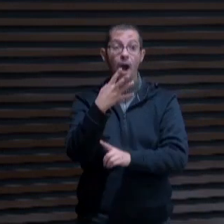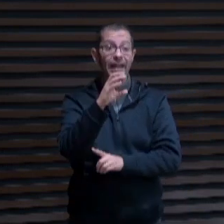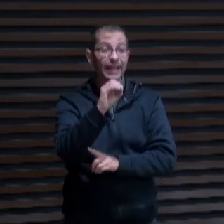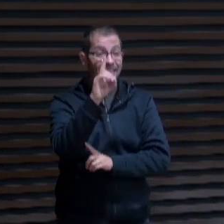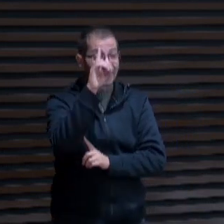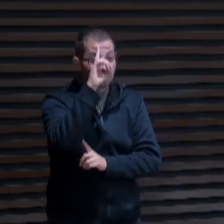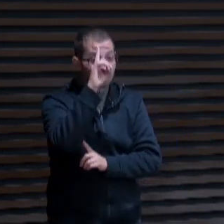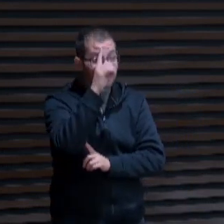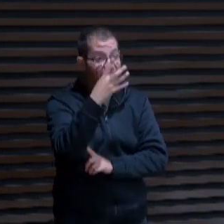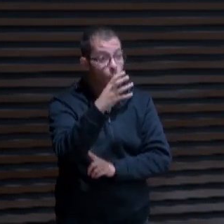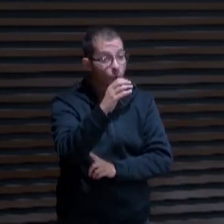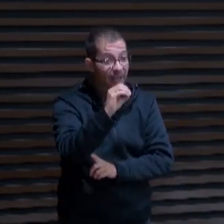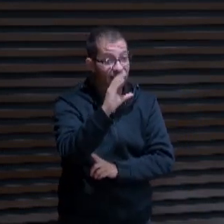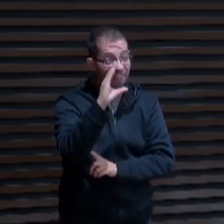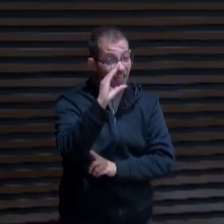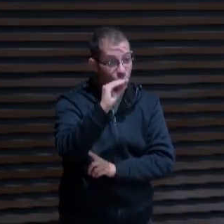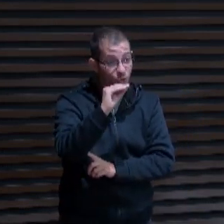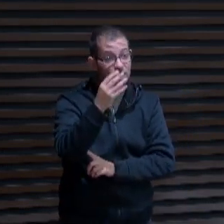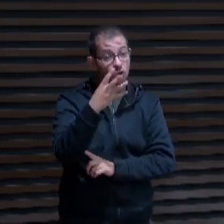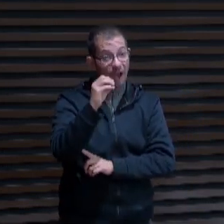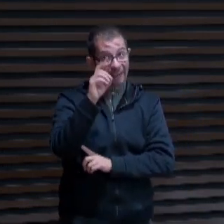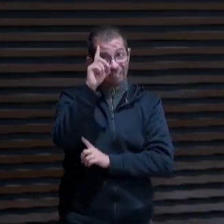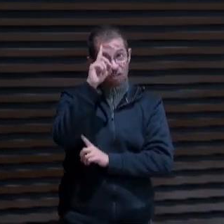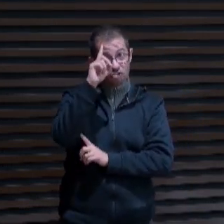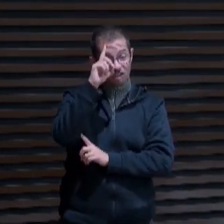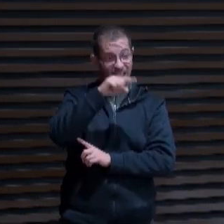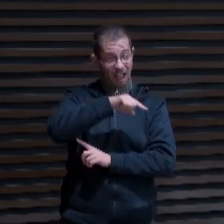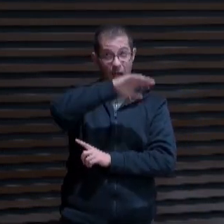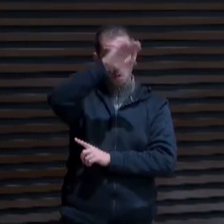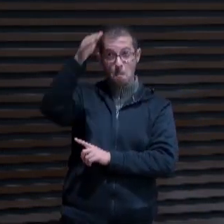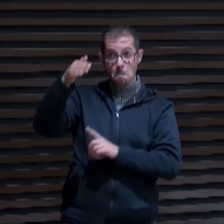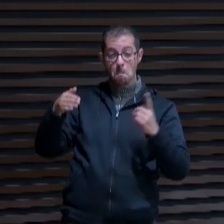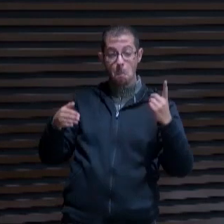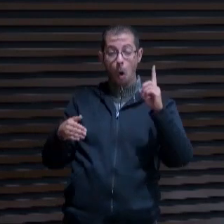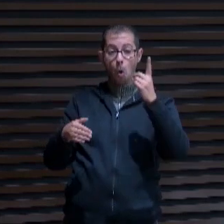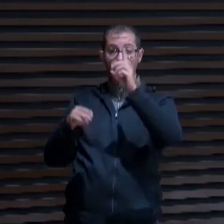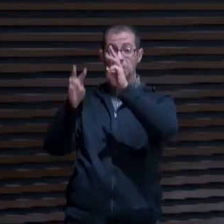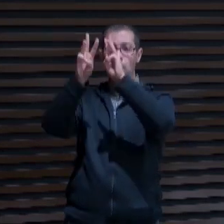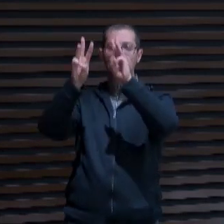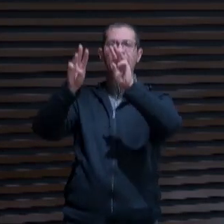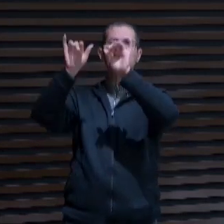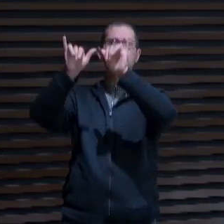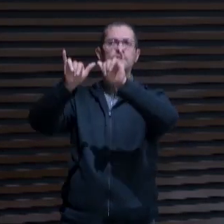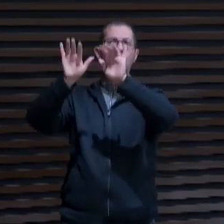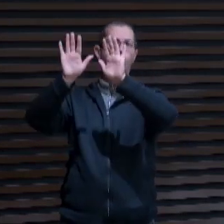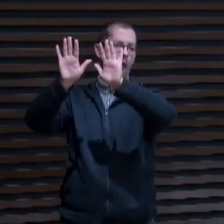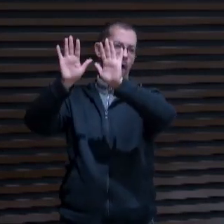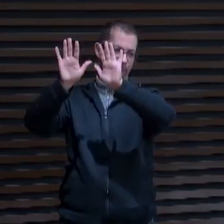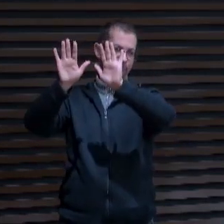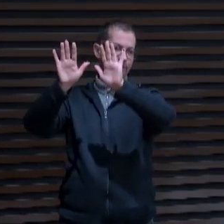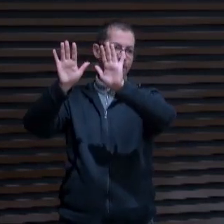noites. E o Senhor, ele manifestou a sua glória para Moisés, ele